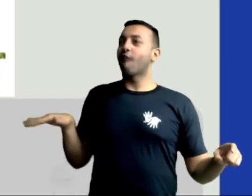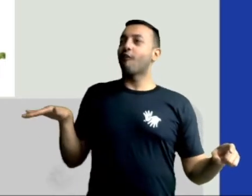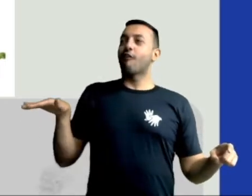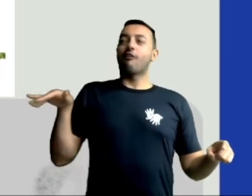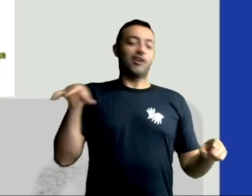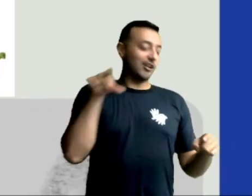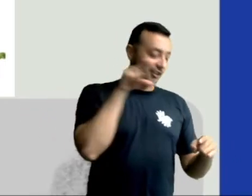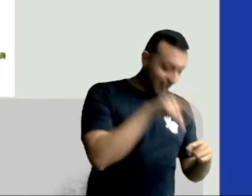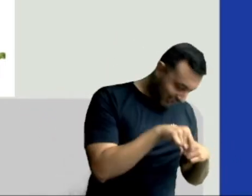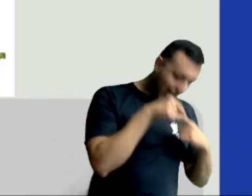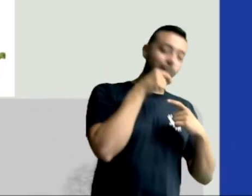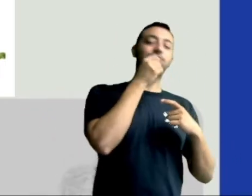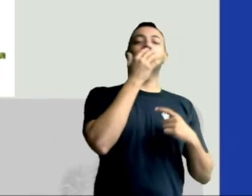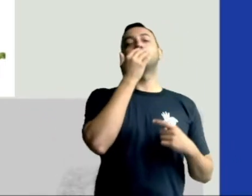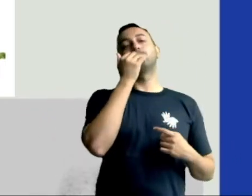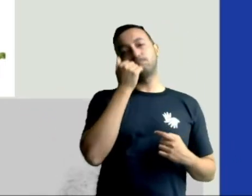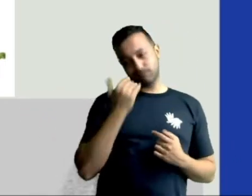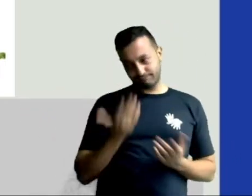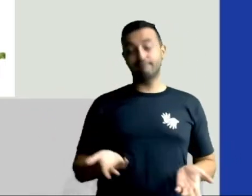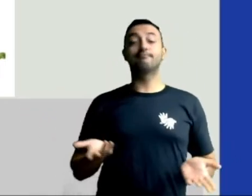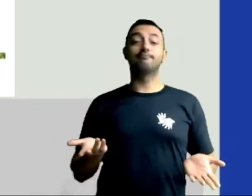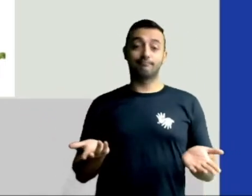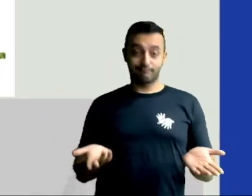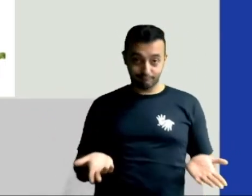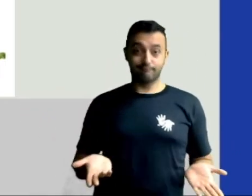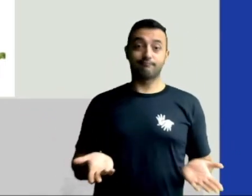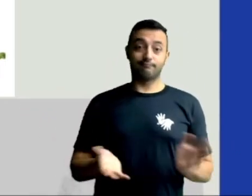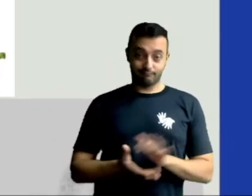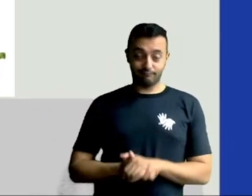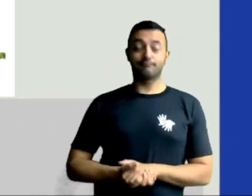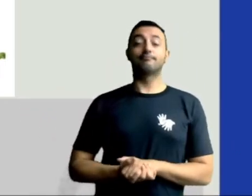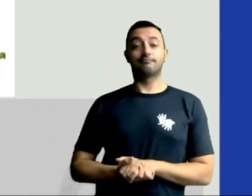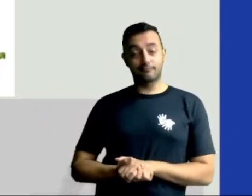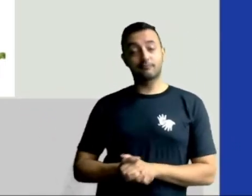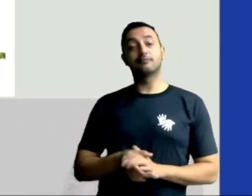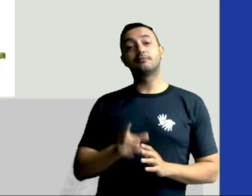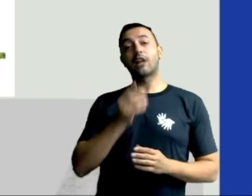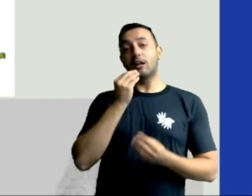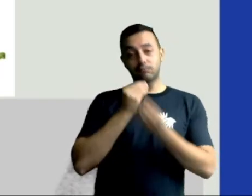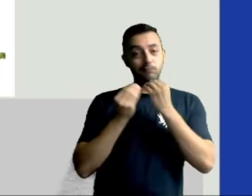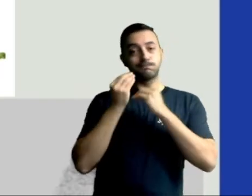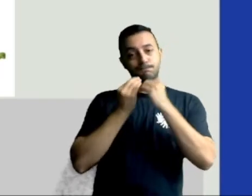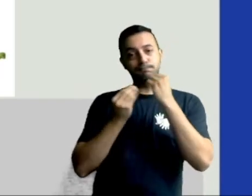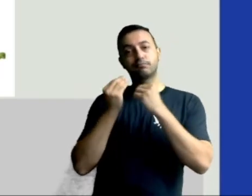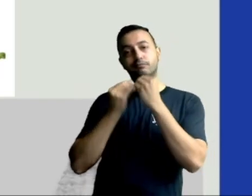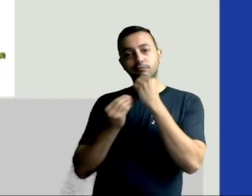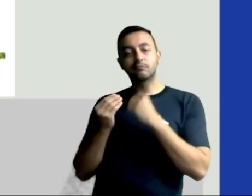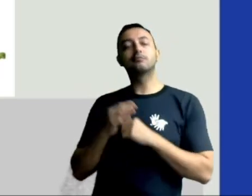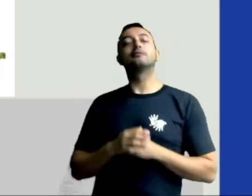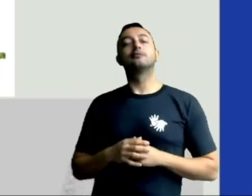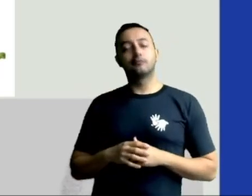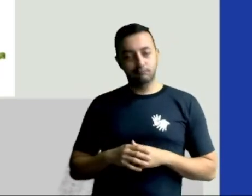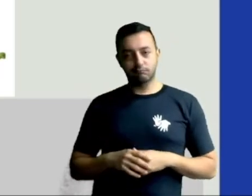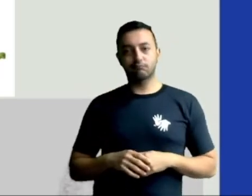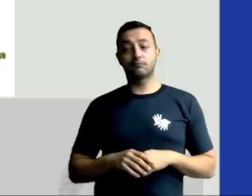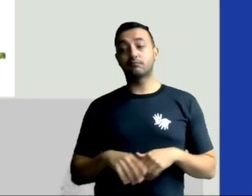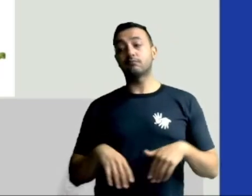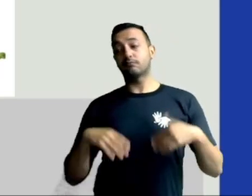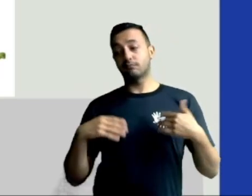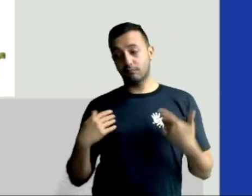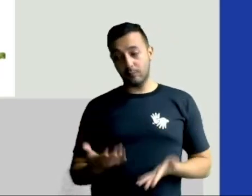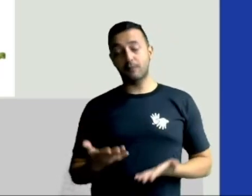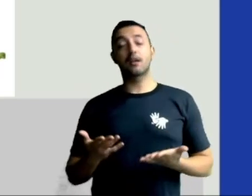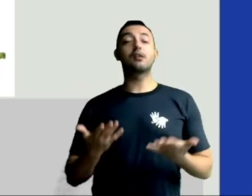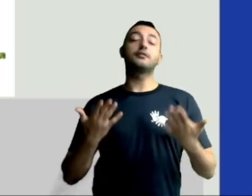fazer o meu jantar. Aí a coruja vem, mastiga ali, come a serpente. E aí,